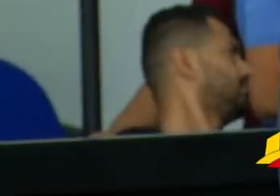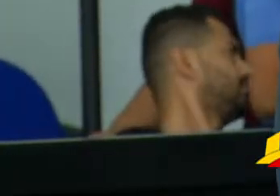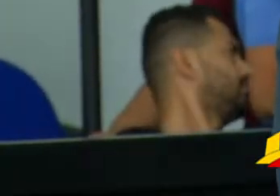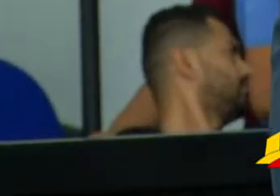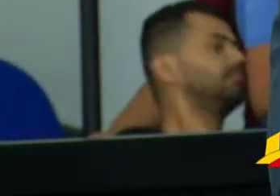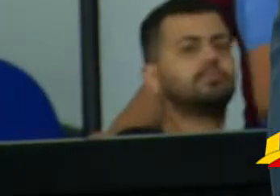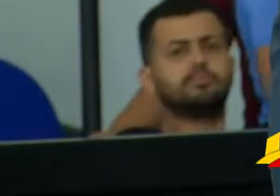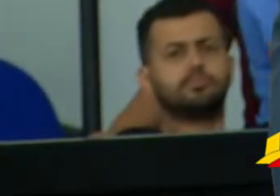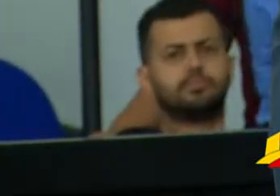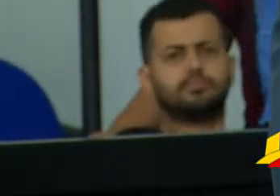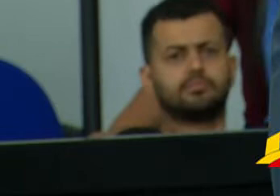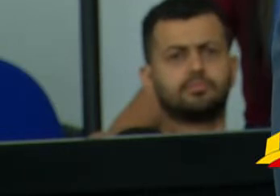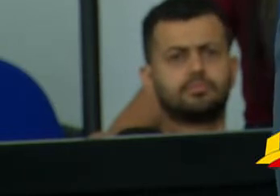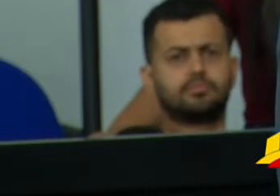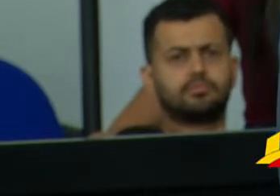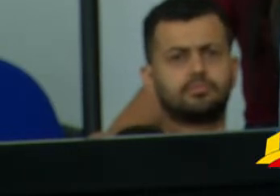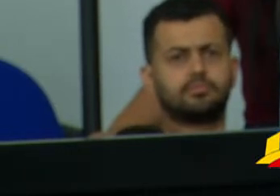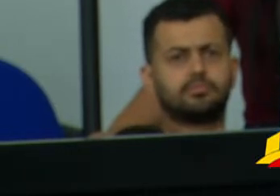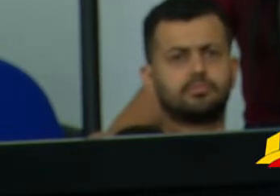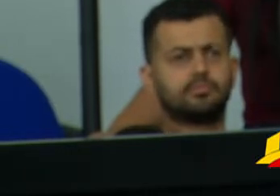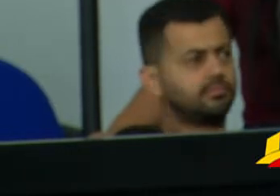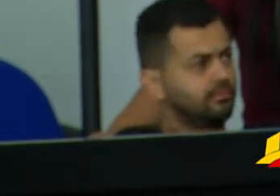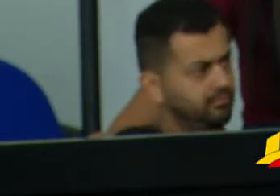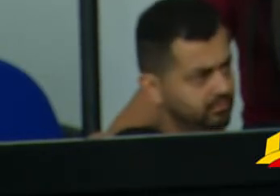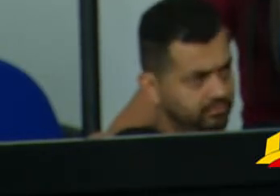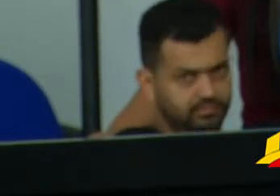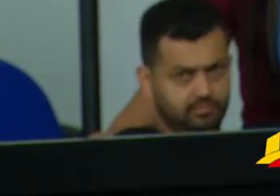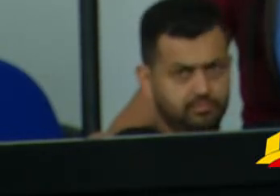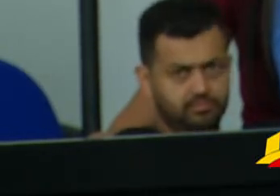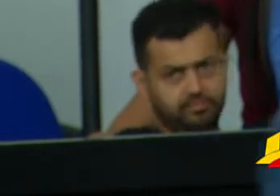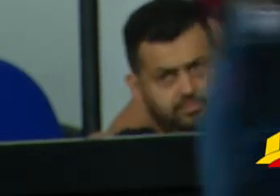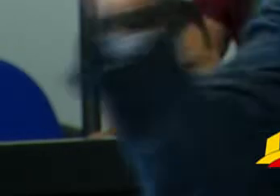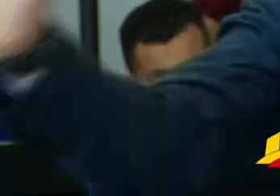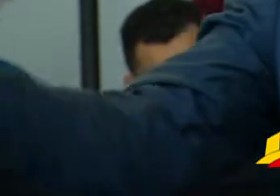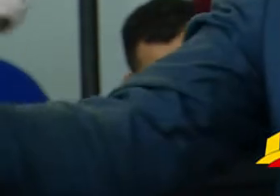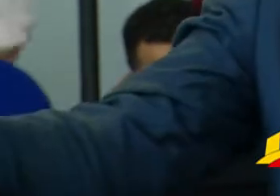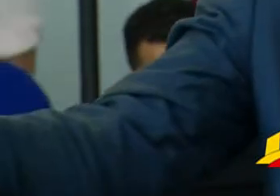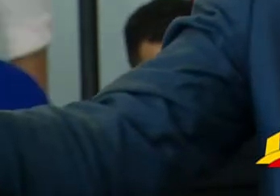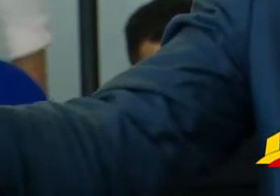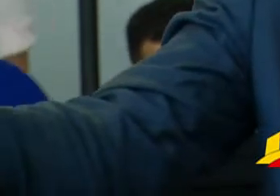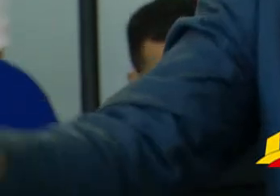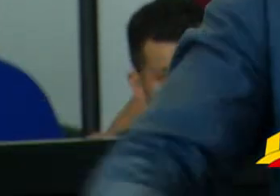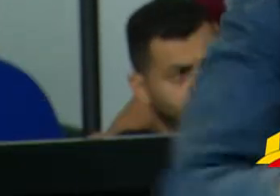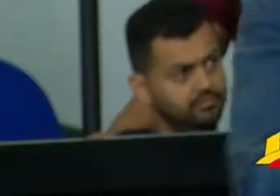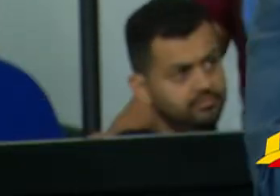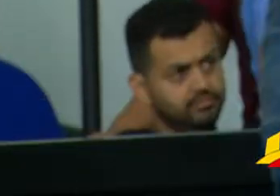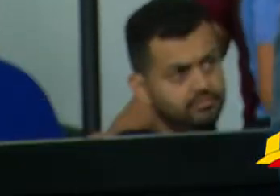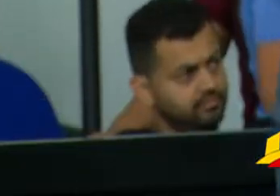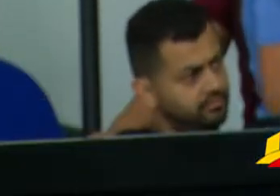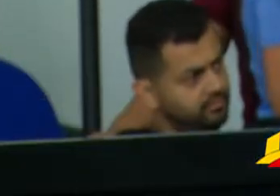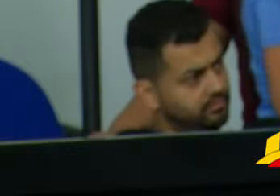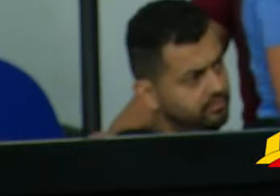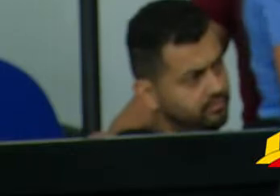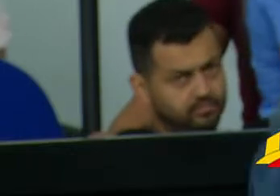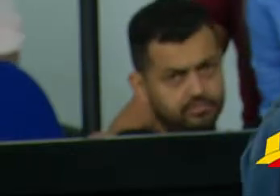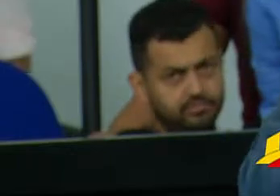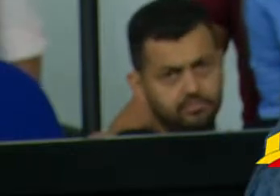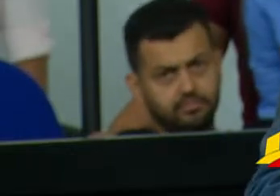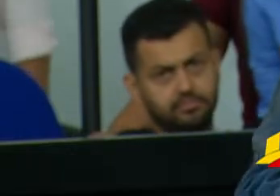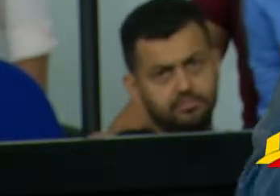parecer tem que ser puramente técnico se é constitucional se é incondicional o vereador não pode